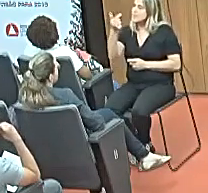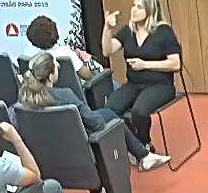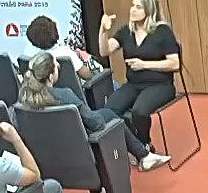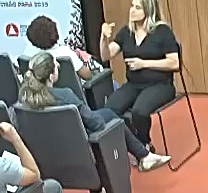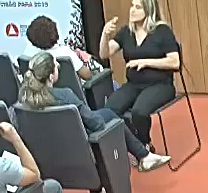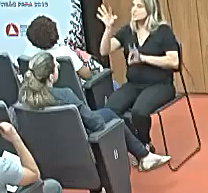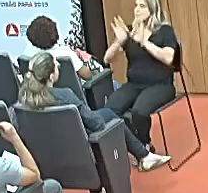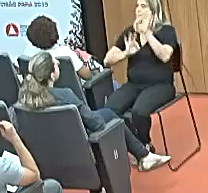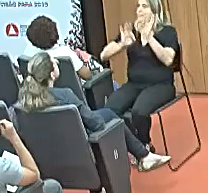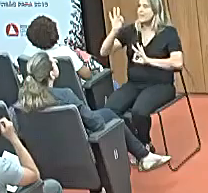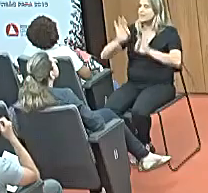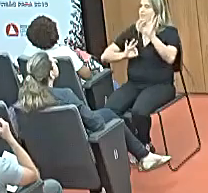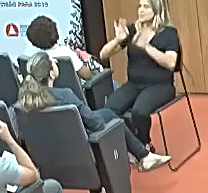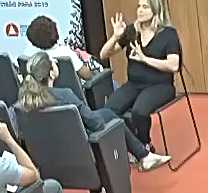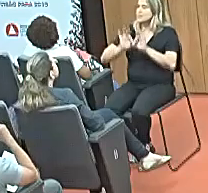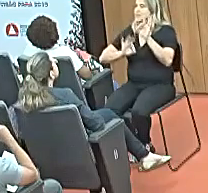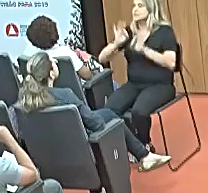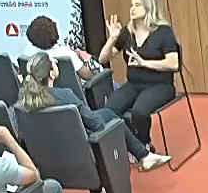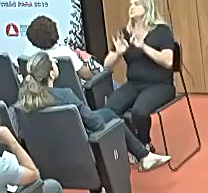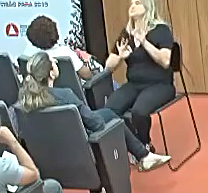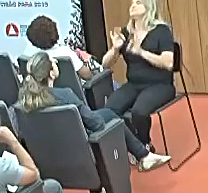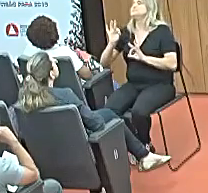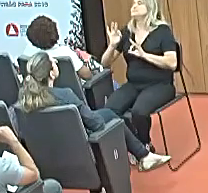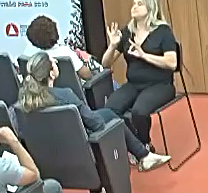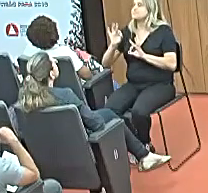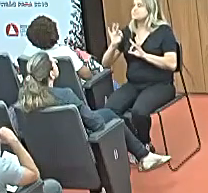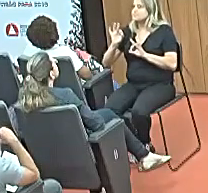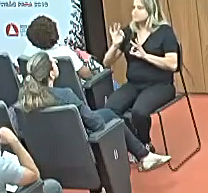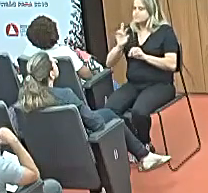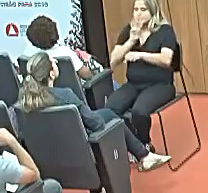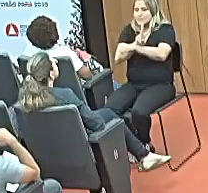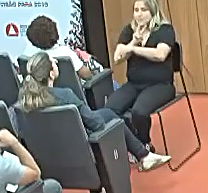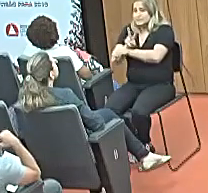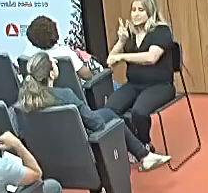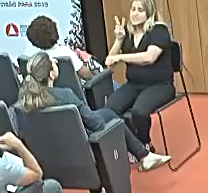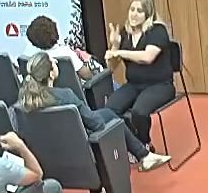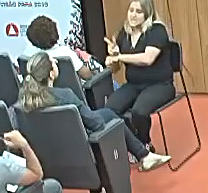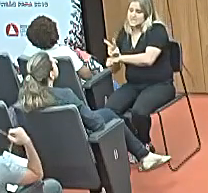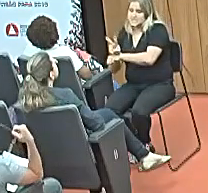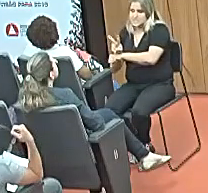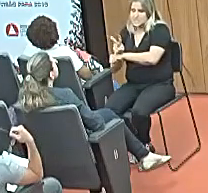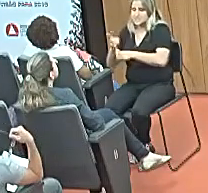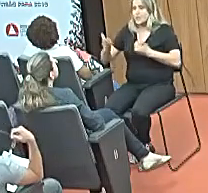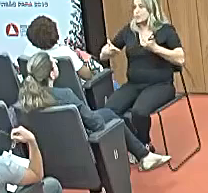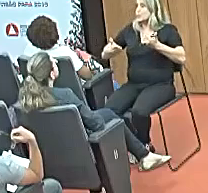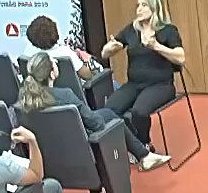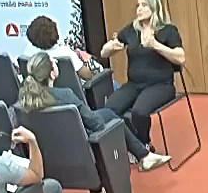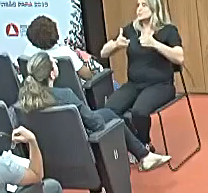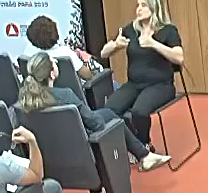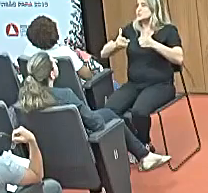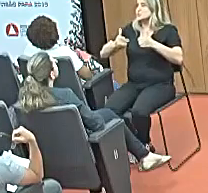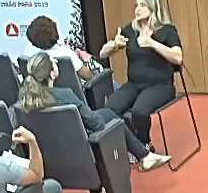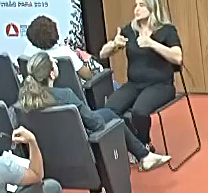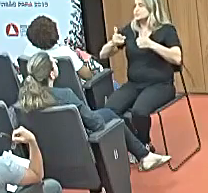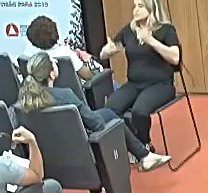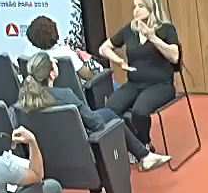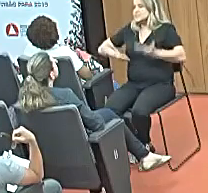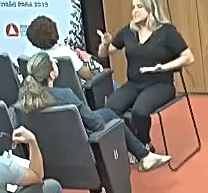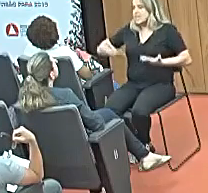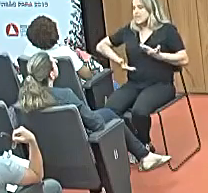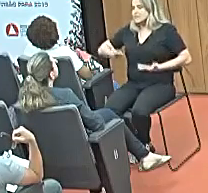planejamento gerenciamento e fiscalização de serviços e infraestrutura de